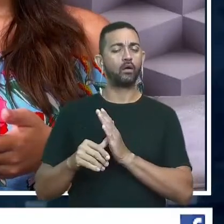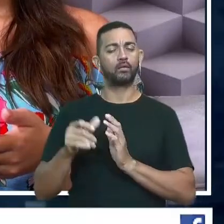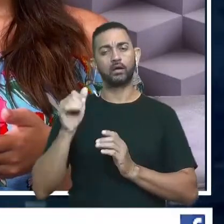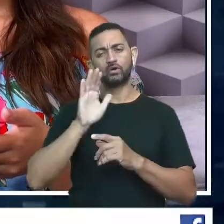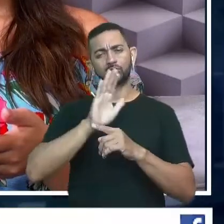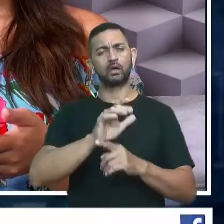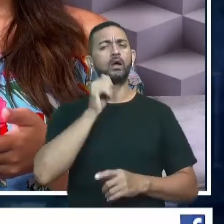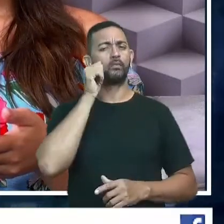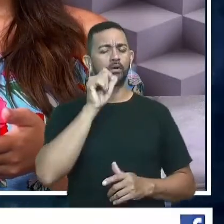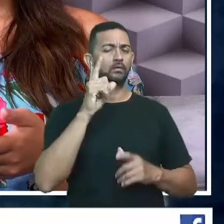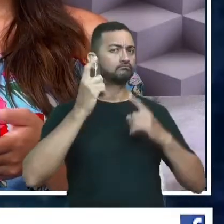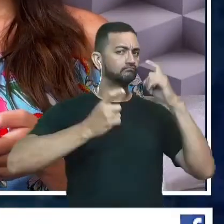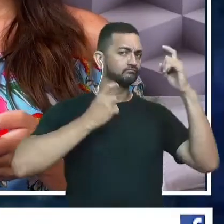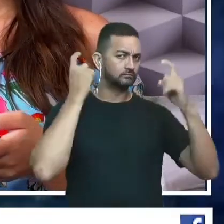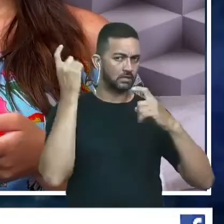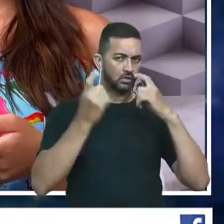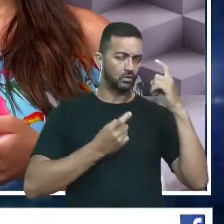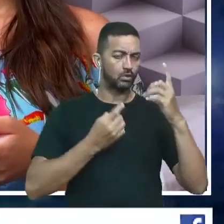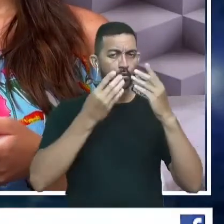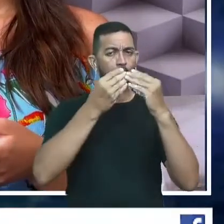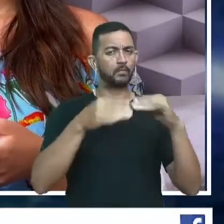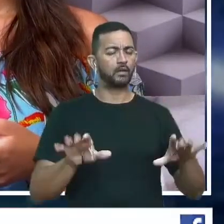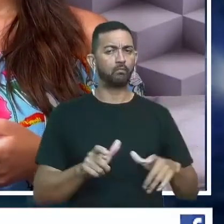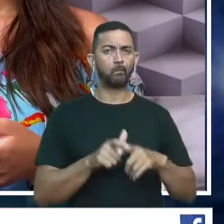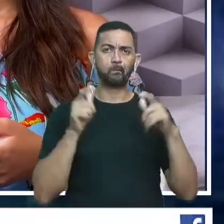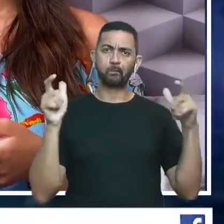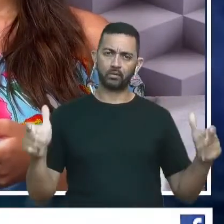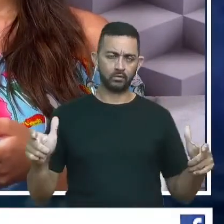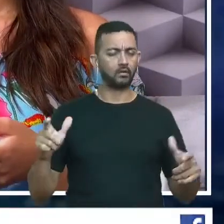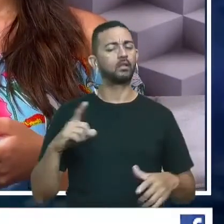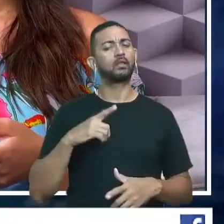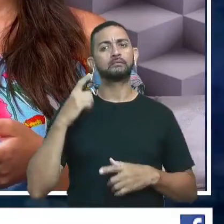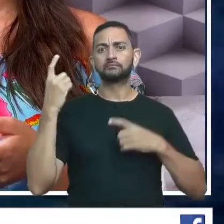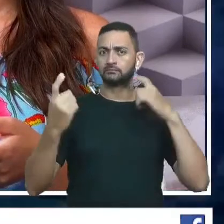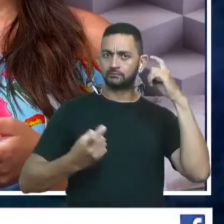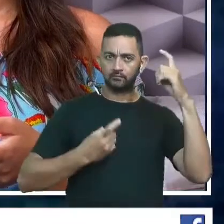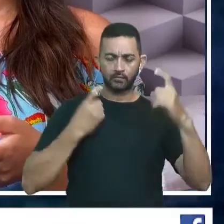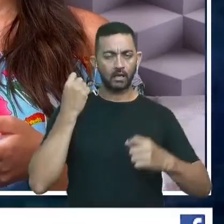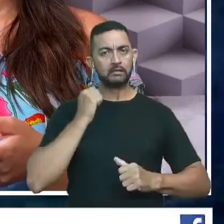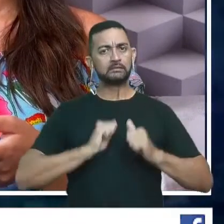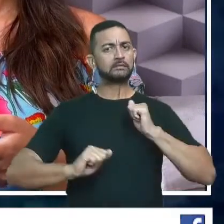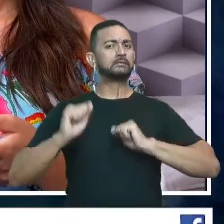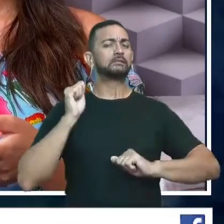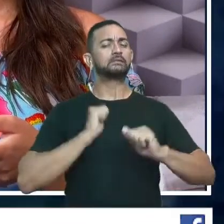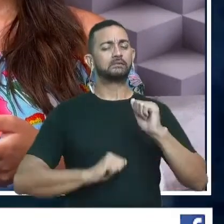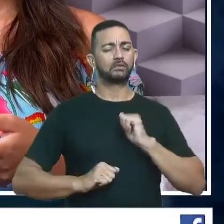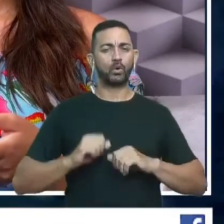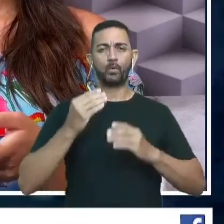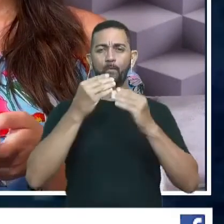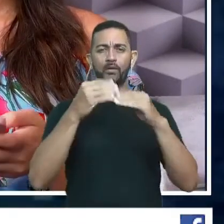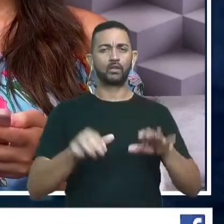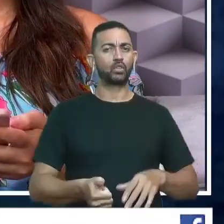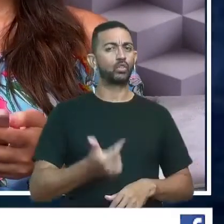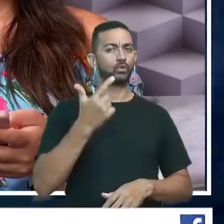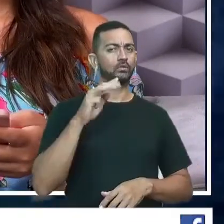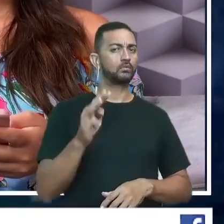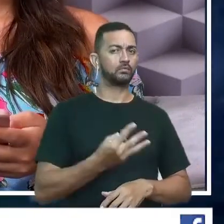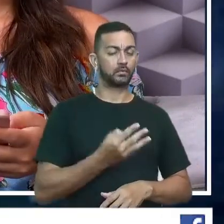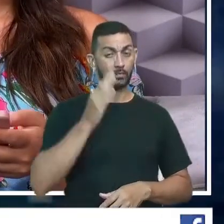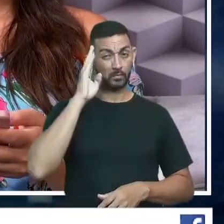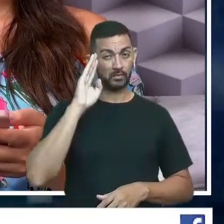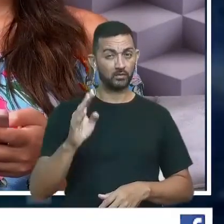forma ajudar essa lojista que está de fato desesperada com um prejuízo tão grande é desesperador só de imaginar um